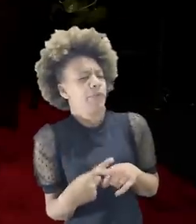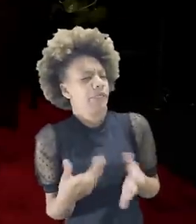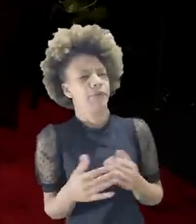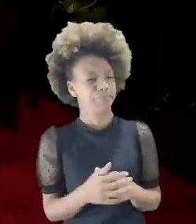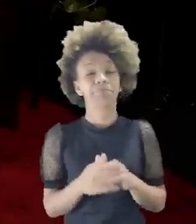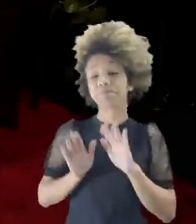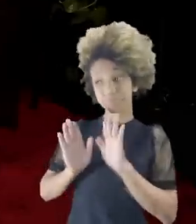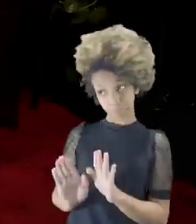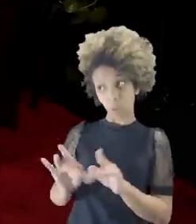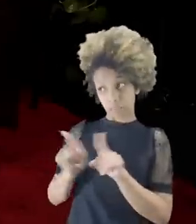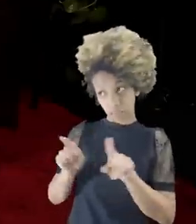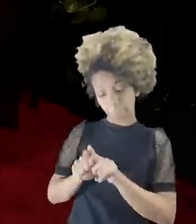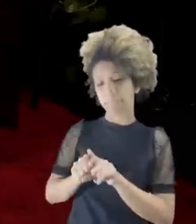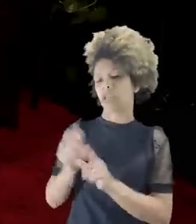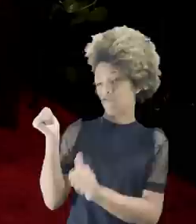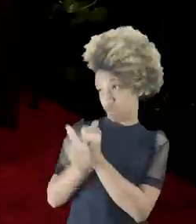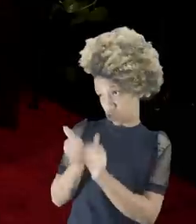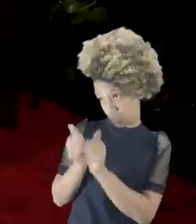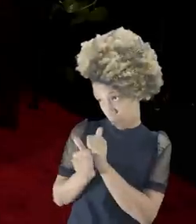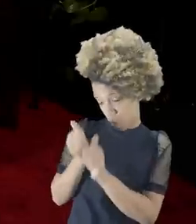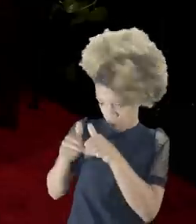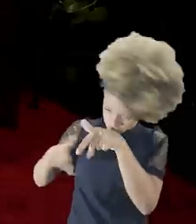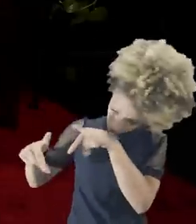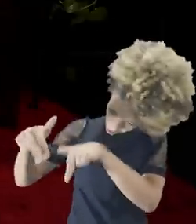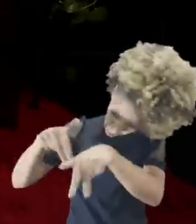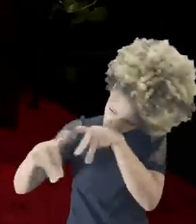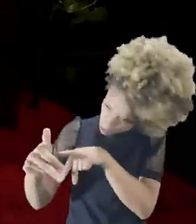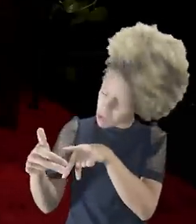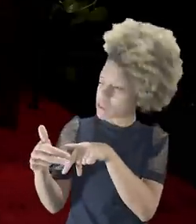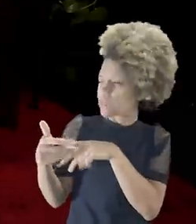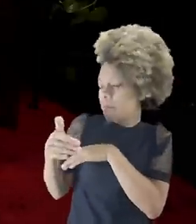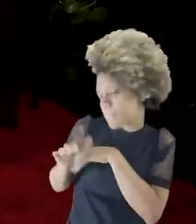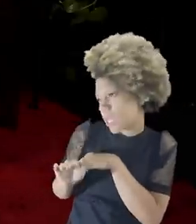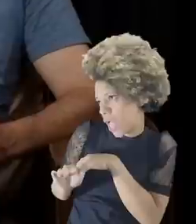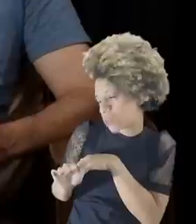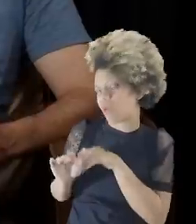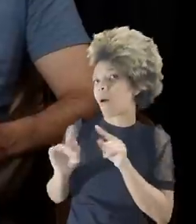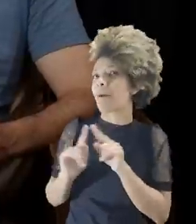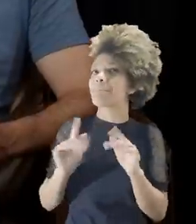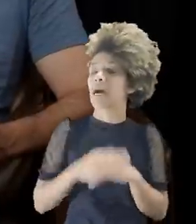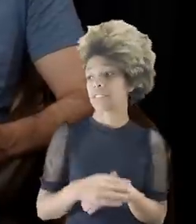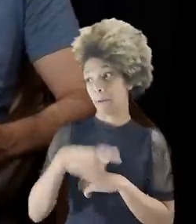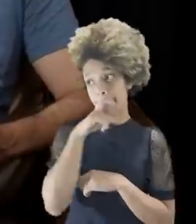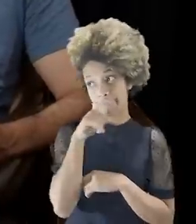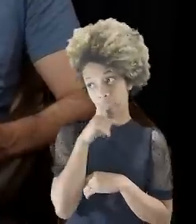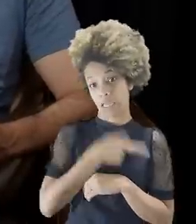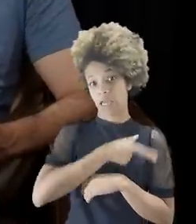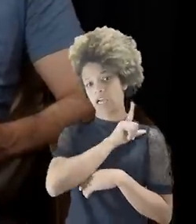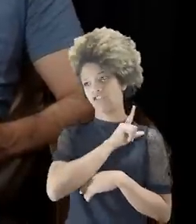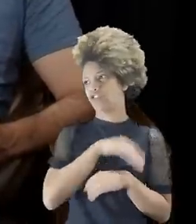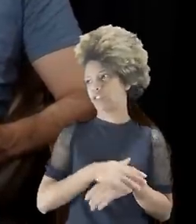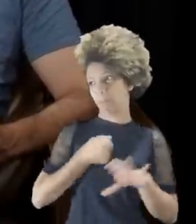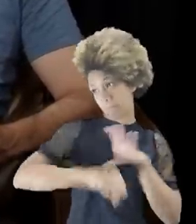falou então eu também joguei futebol assim e mais o meu pai tinha jogado basquete um